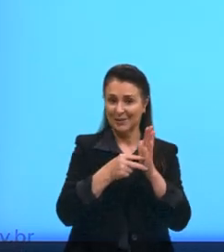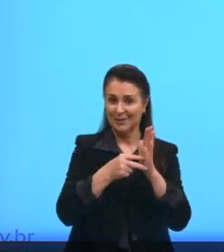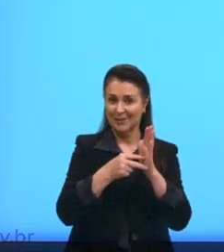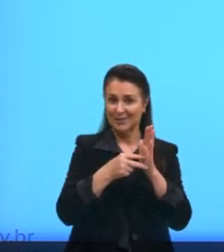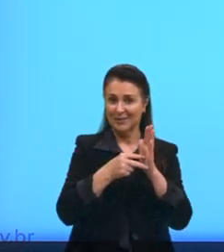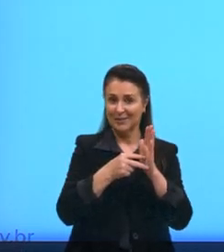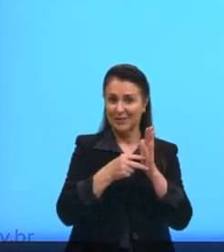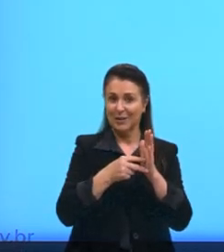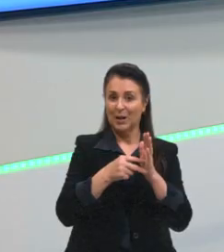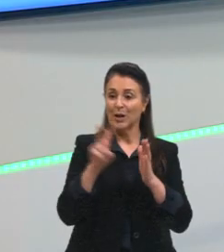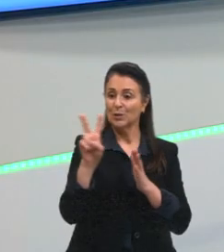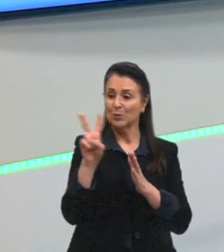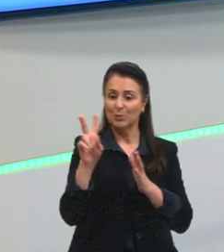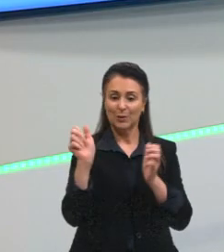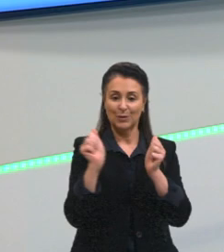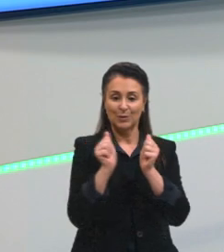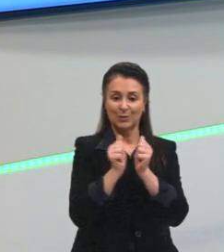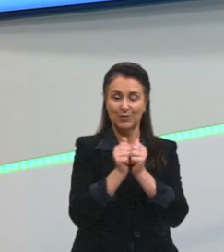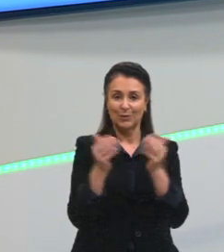fast-food